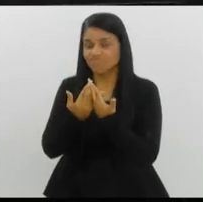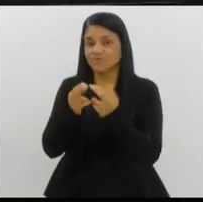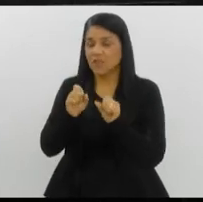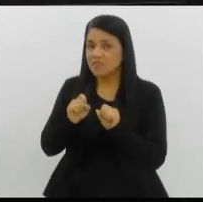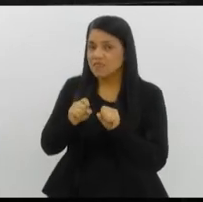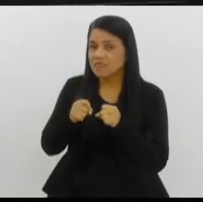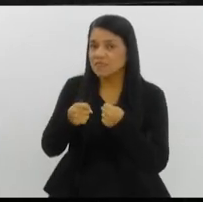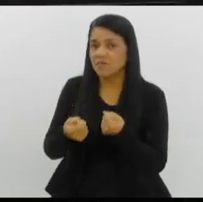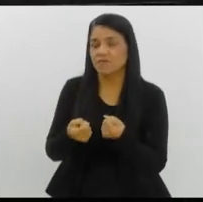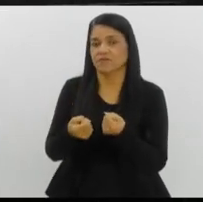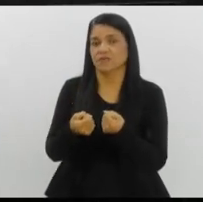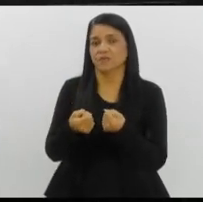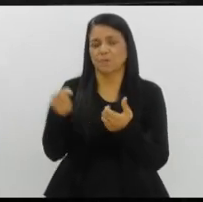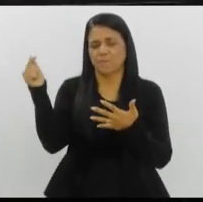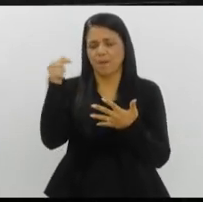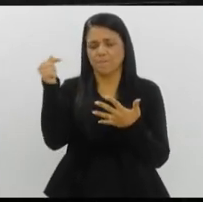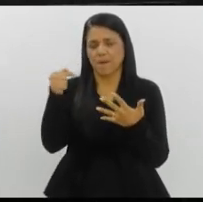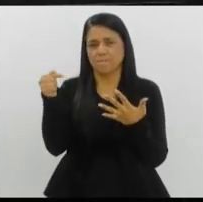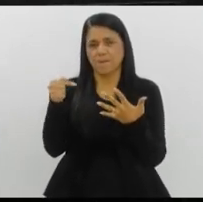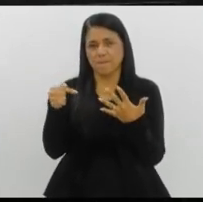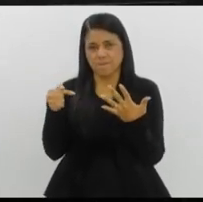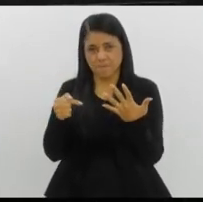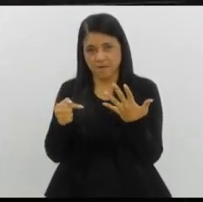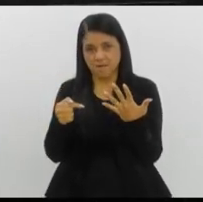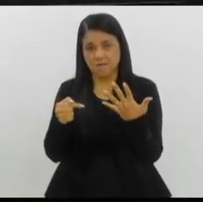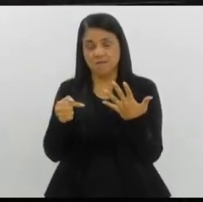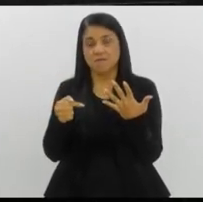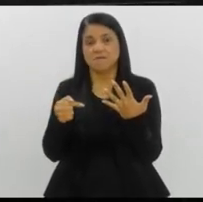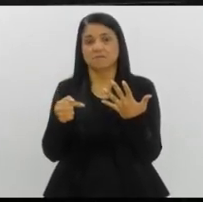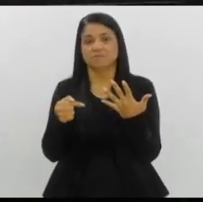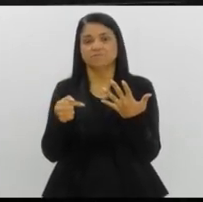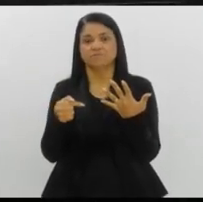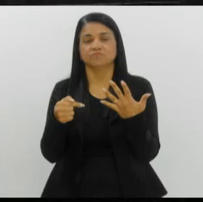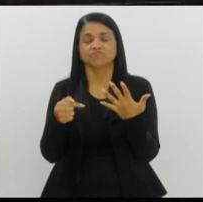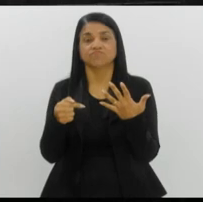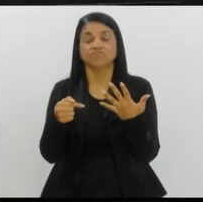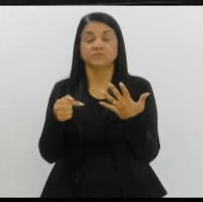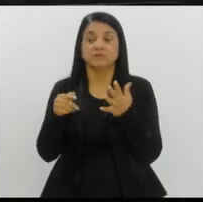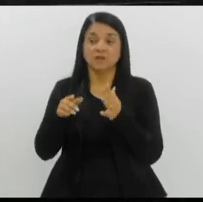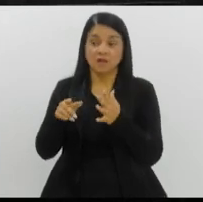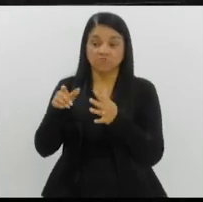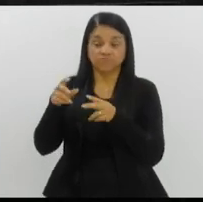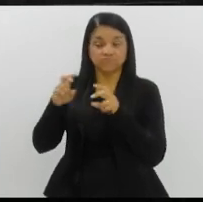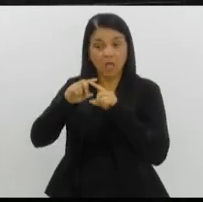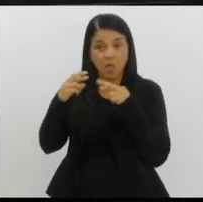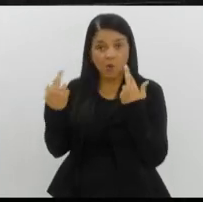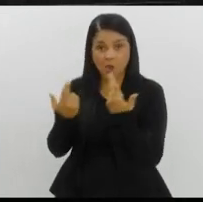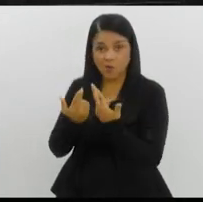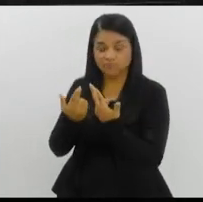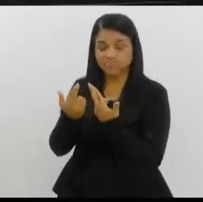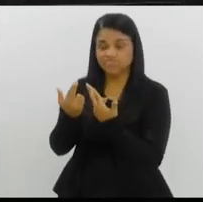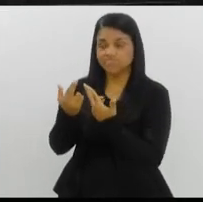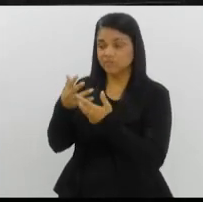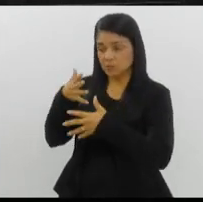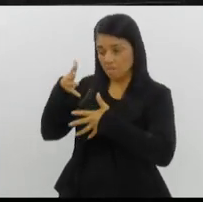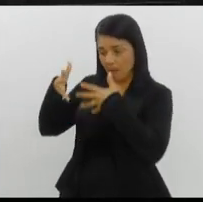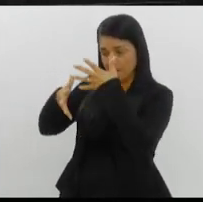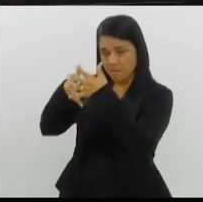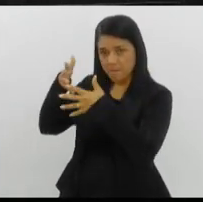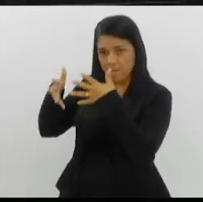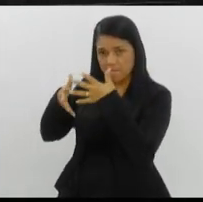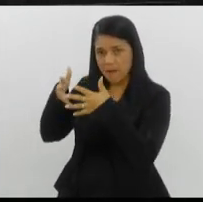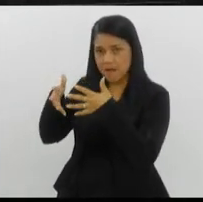essas posições. Pelo menos fomos ouvidos. Pelo menos fomos